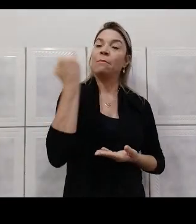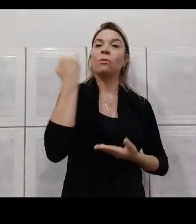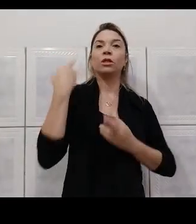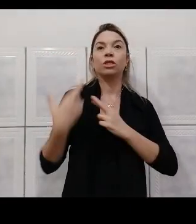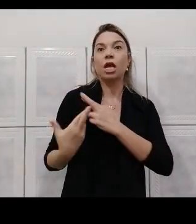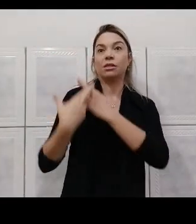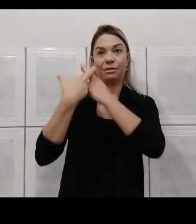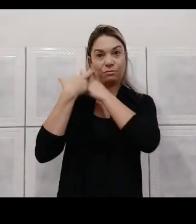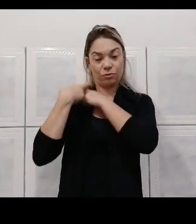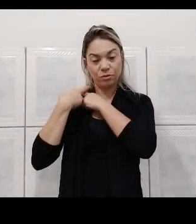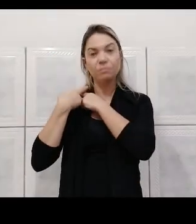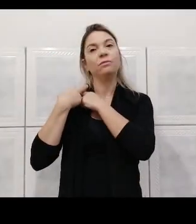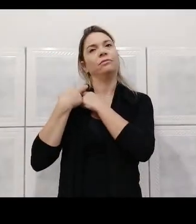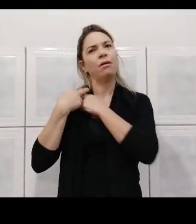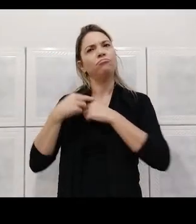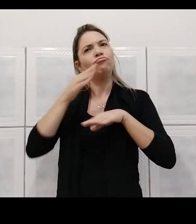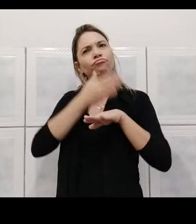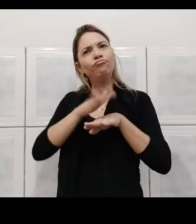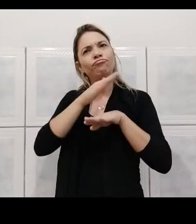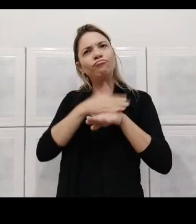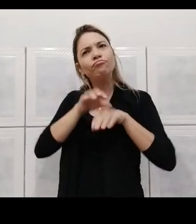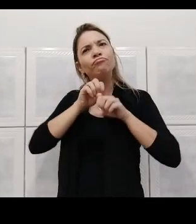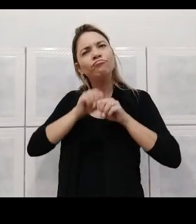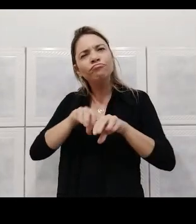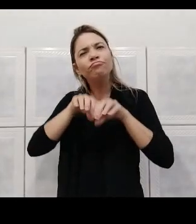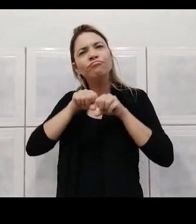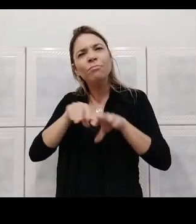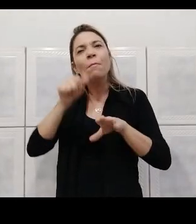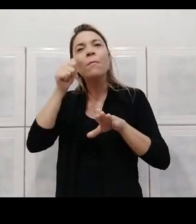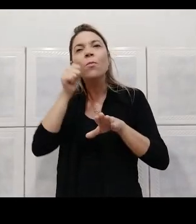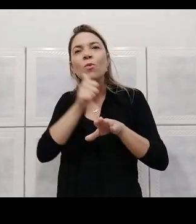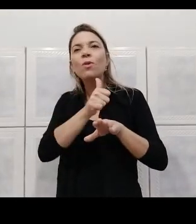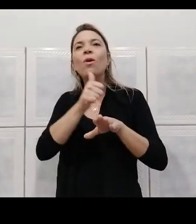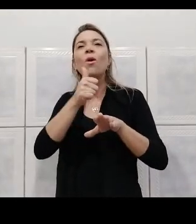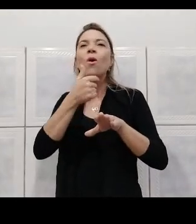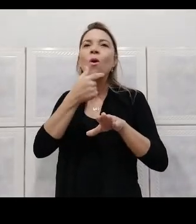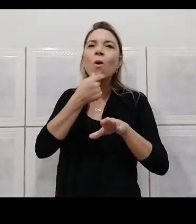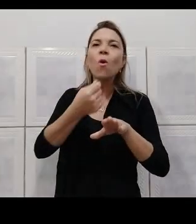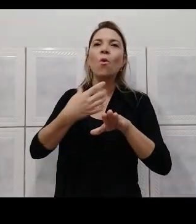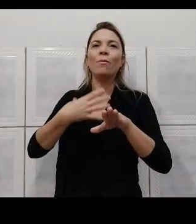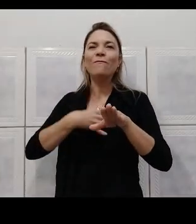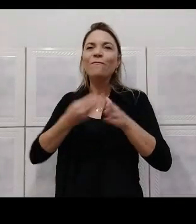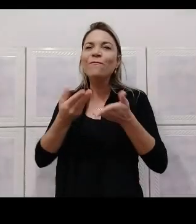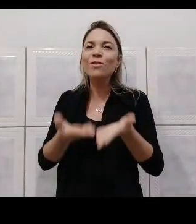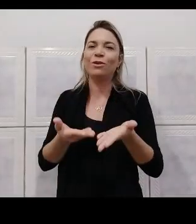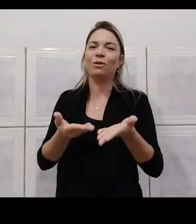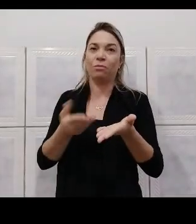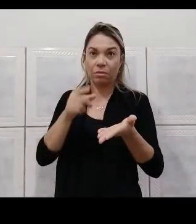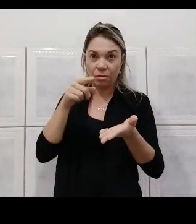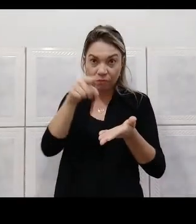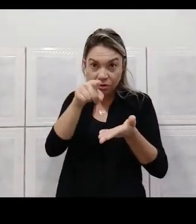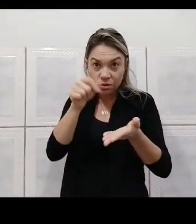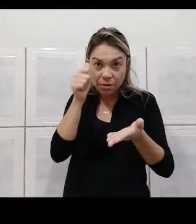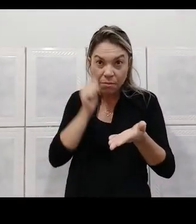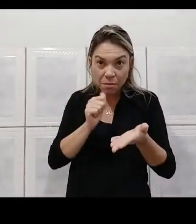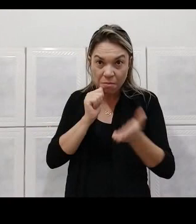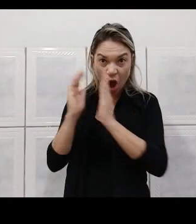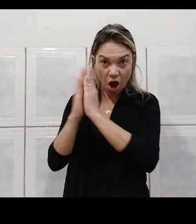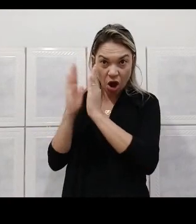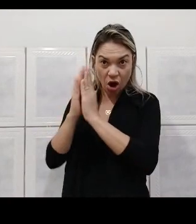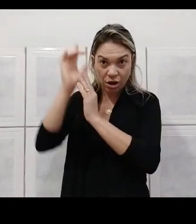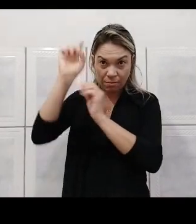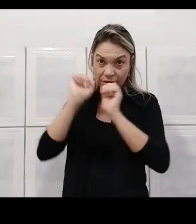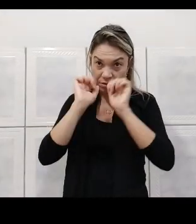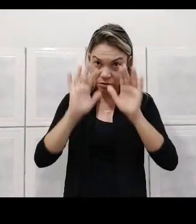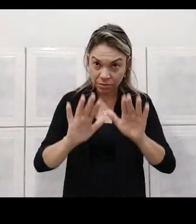mulheres tementes a Deus. Você, mãe, tem orado por seu filho? Você, mãe, tem sido exemplo de